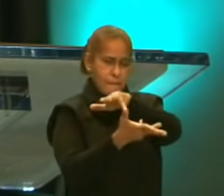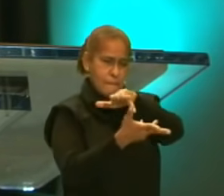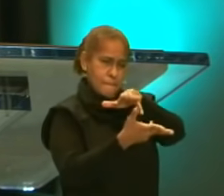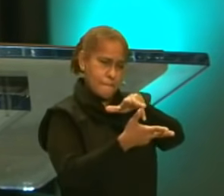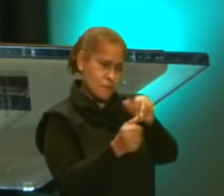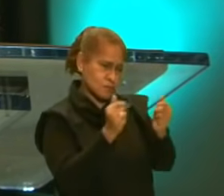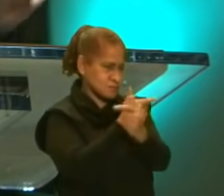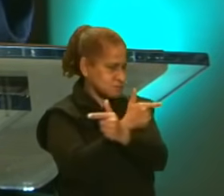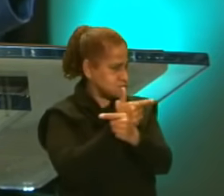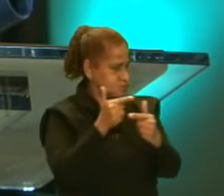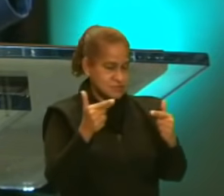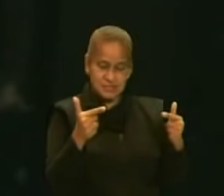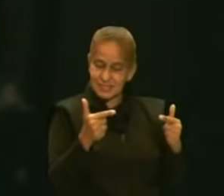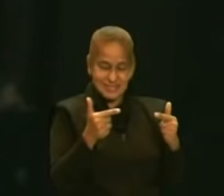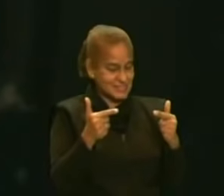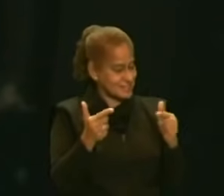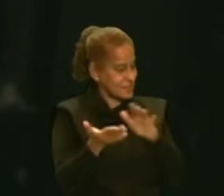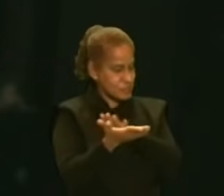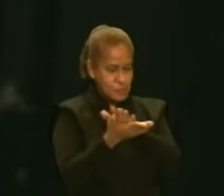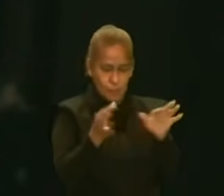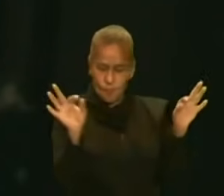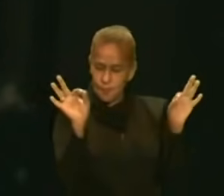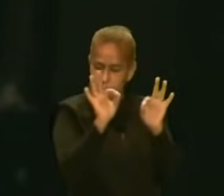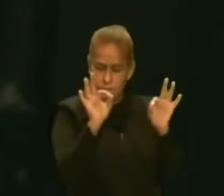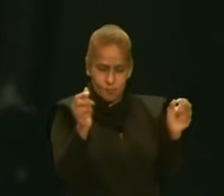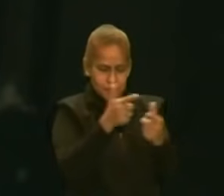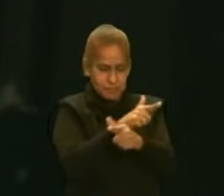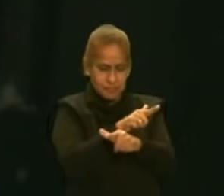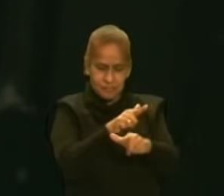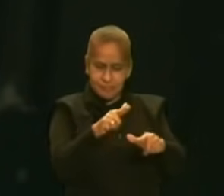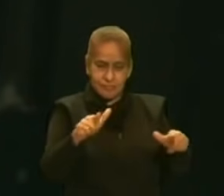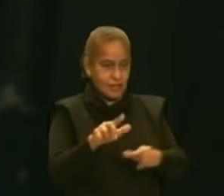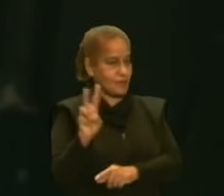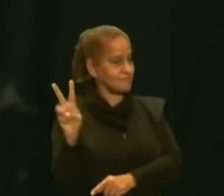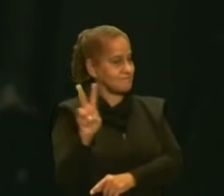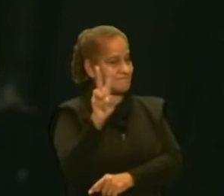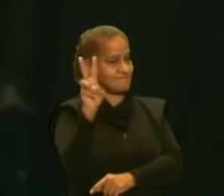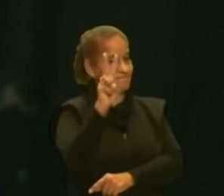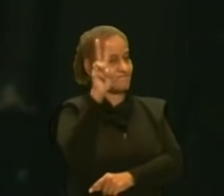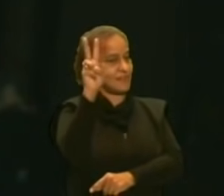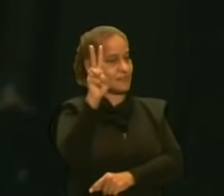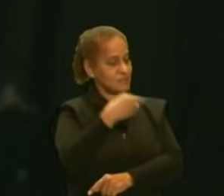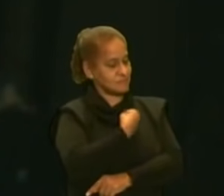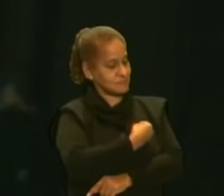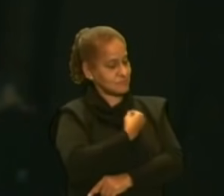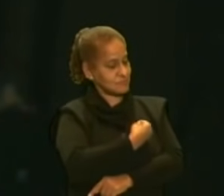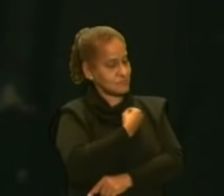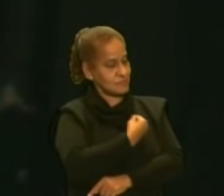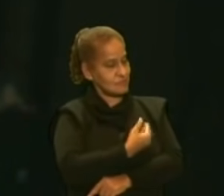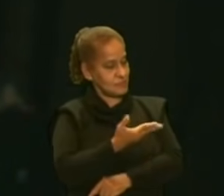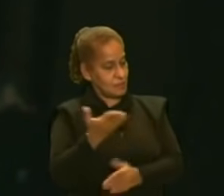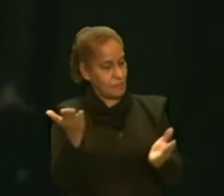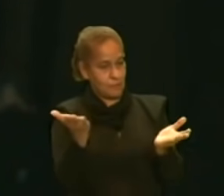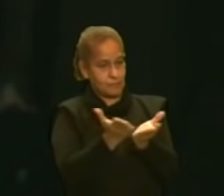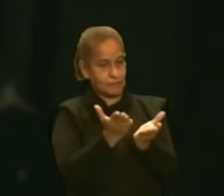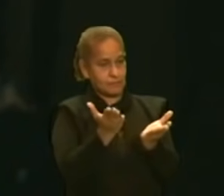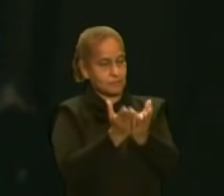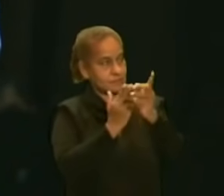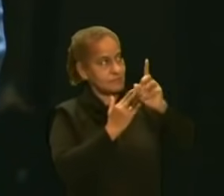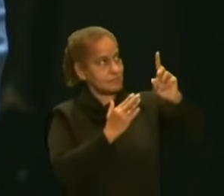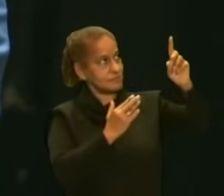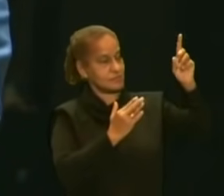qualquer rastro de valores cristãos. E enquanto alguns